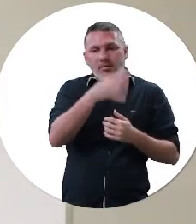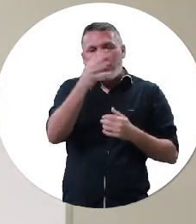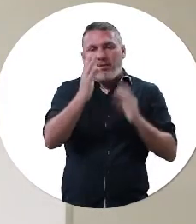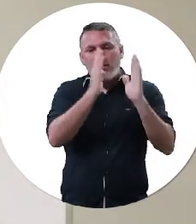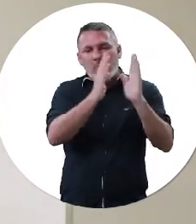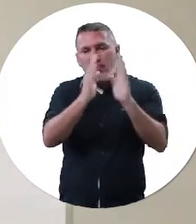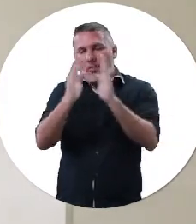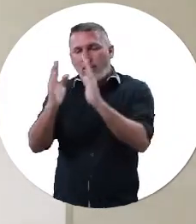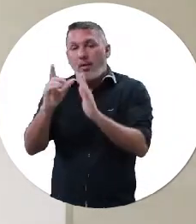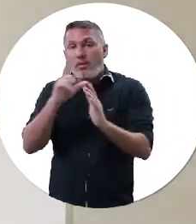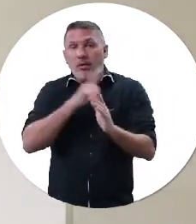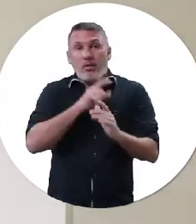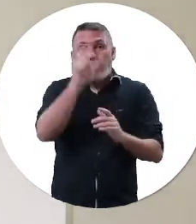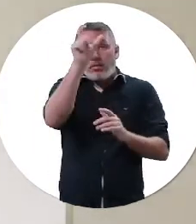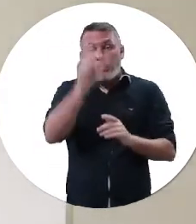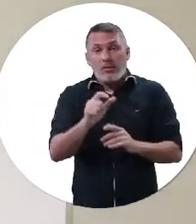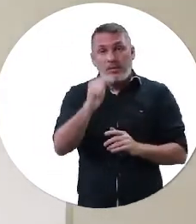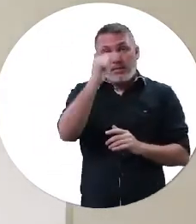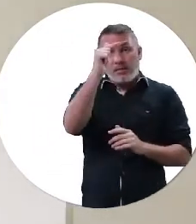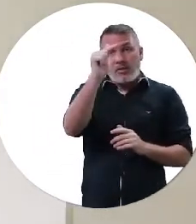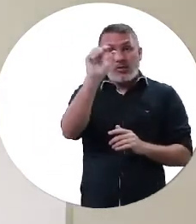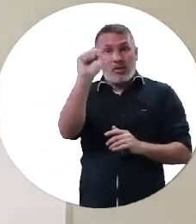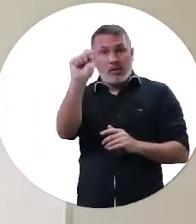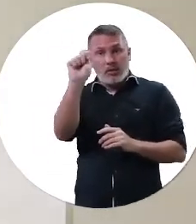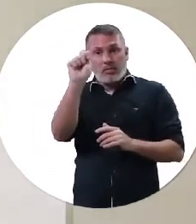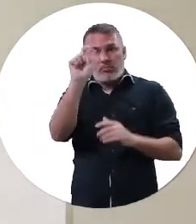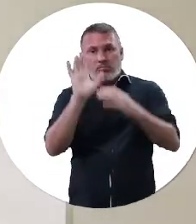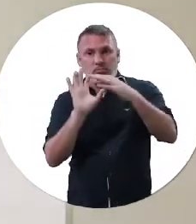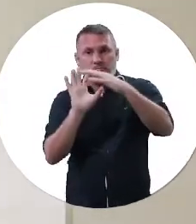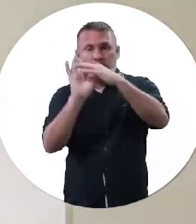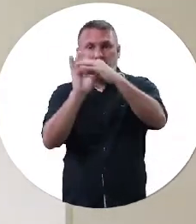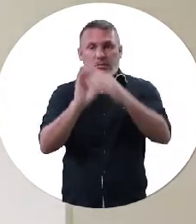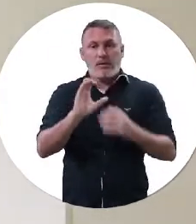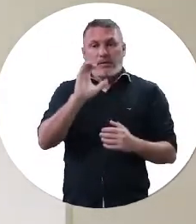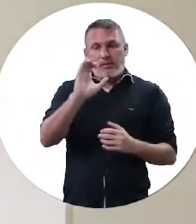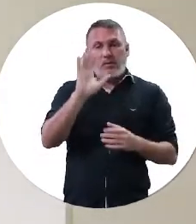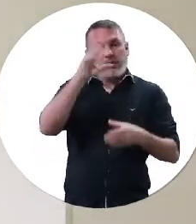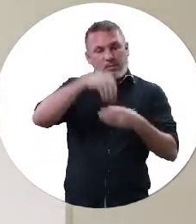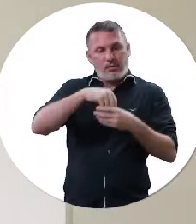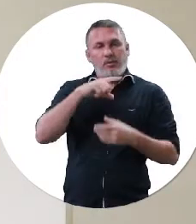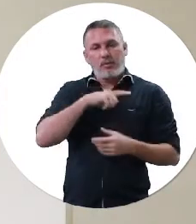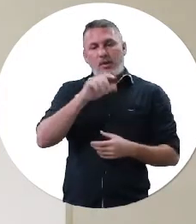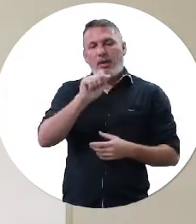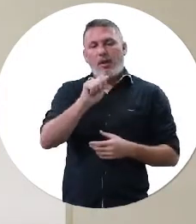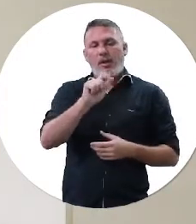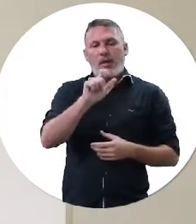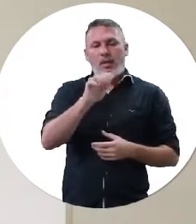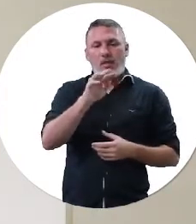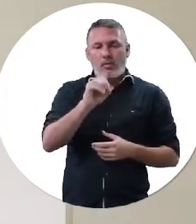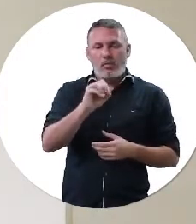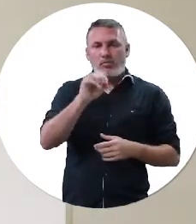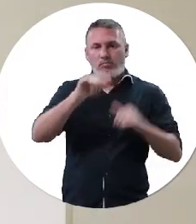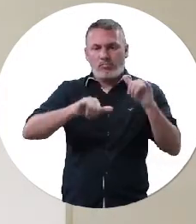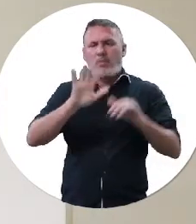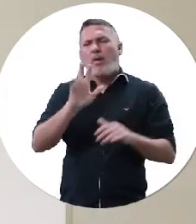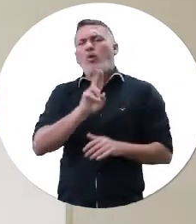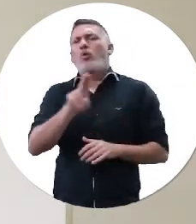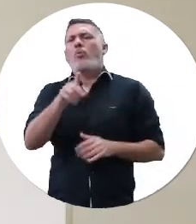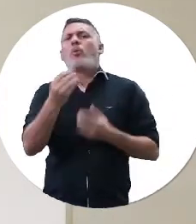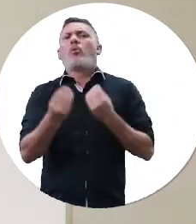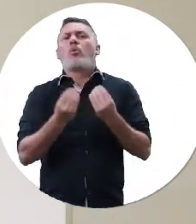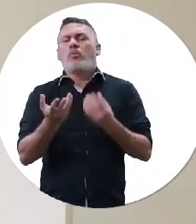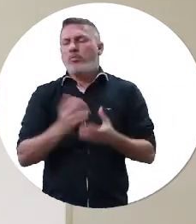um haleto orgânico. Tá, como é que eu dou o nome? Você vai dar nome aos